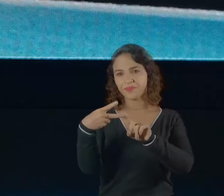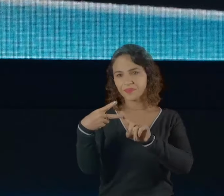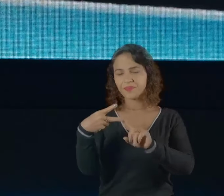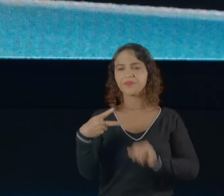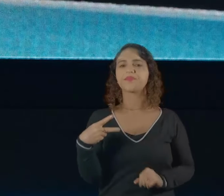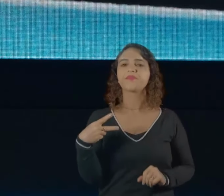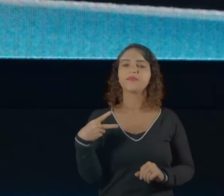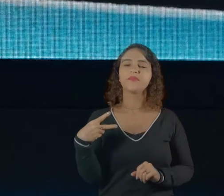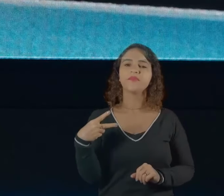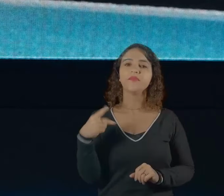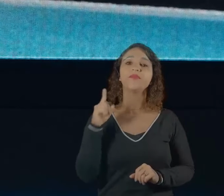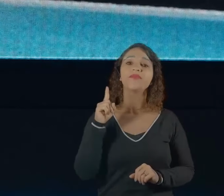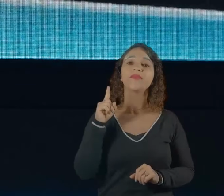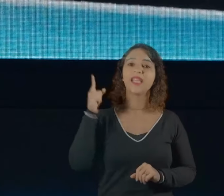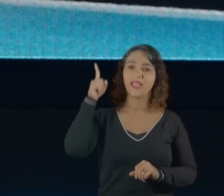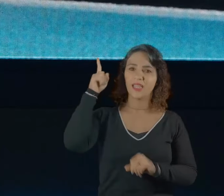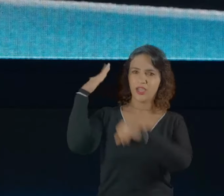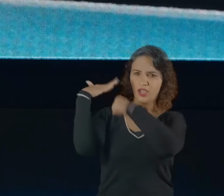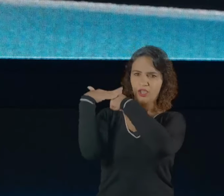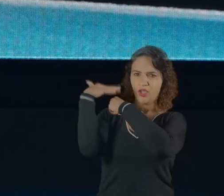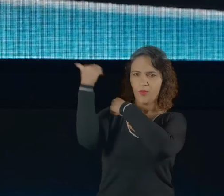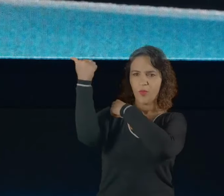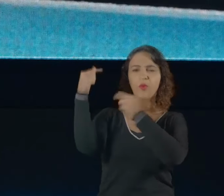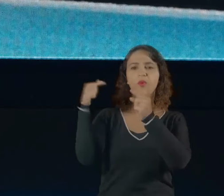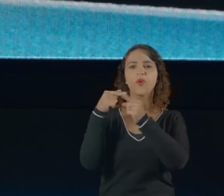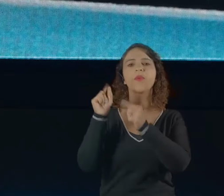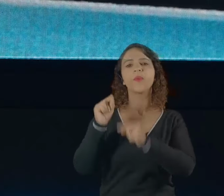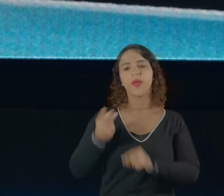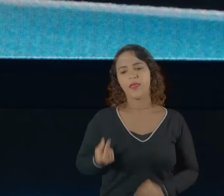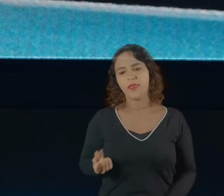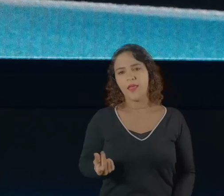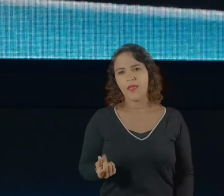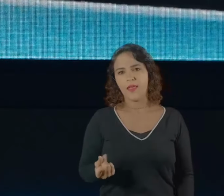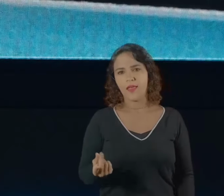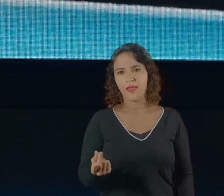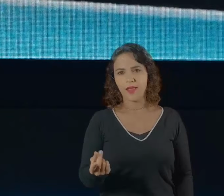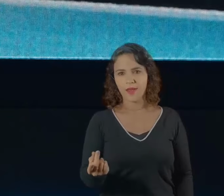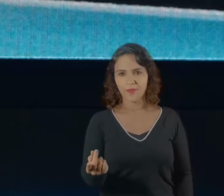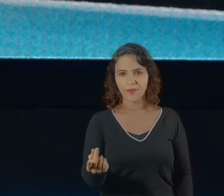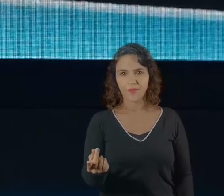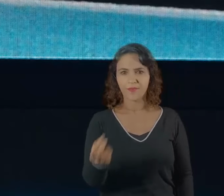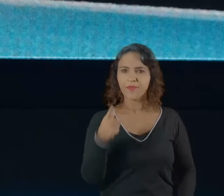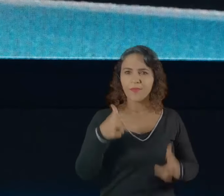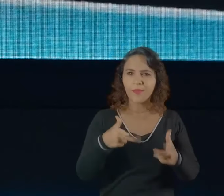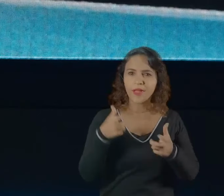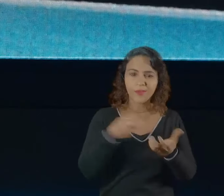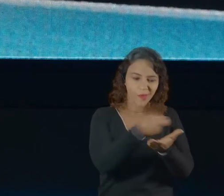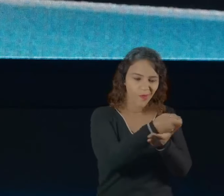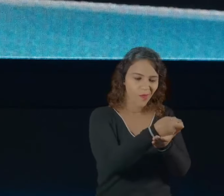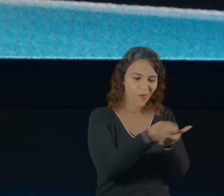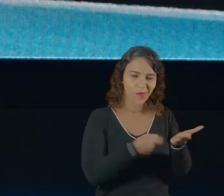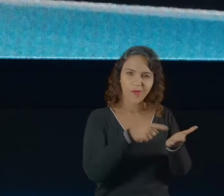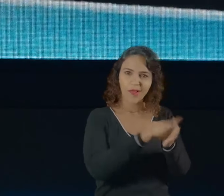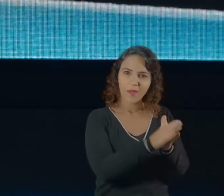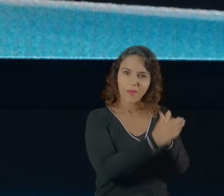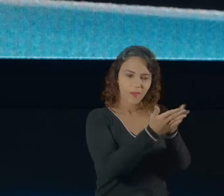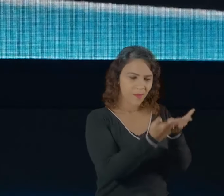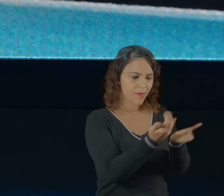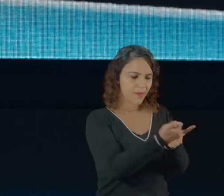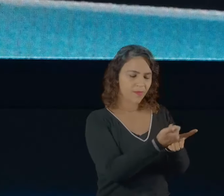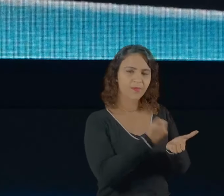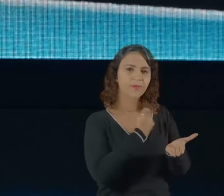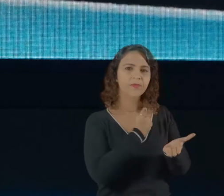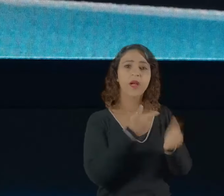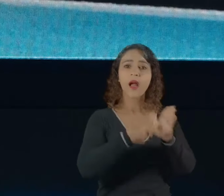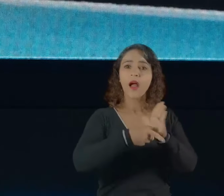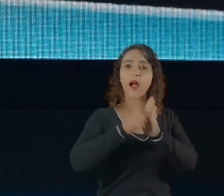esse chamado vem da eternidade. O texto fala antes da fundação do mundo. Então, ainda que